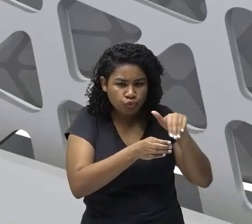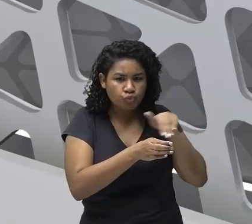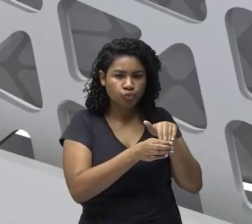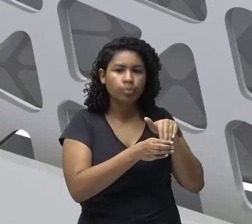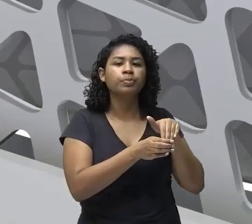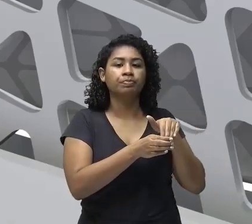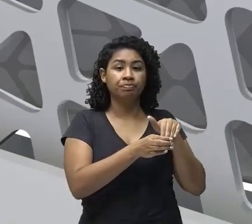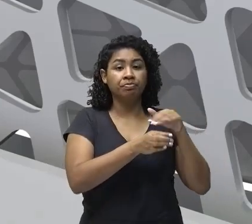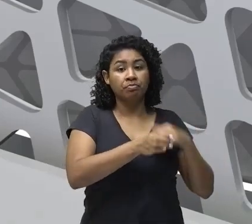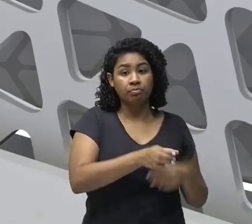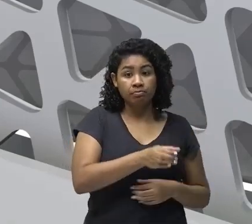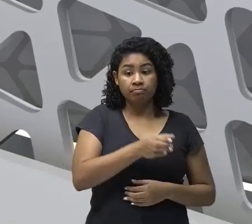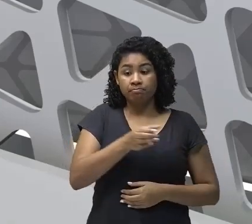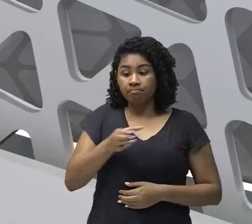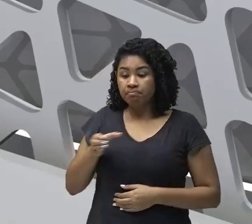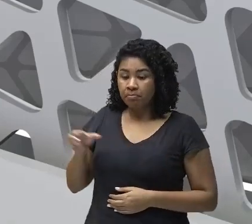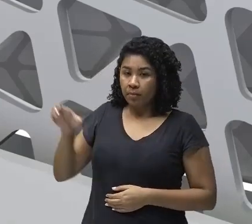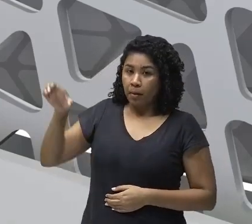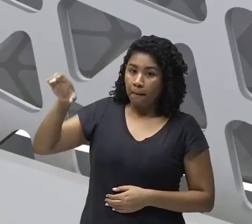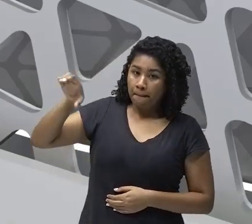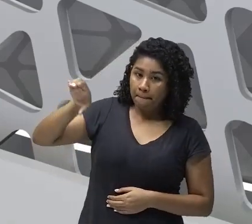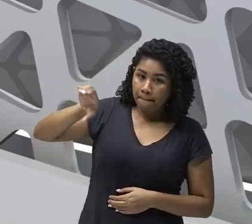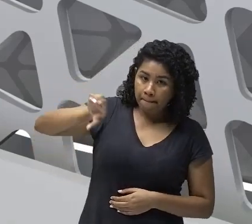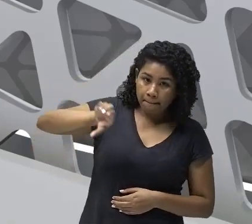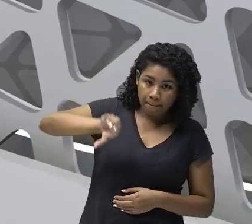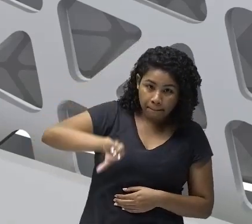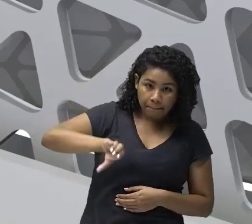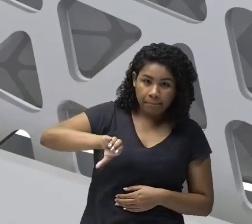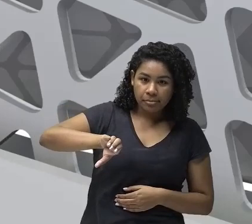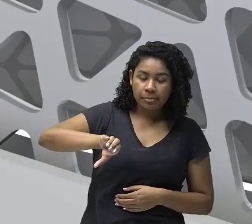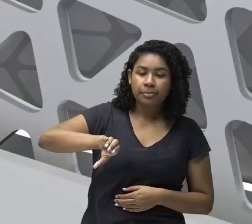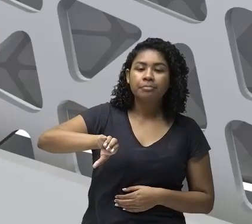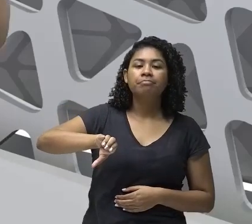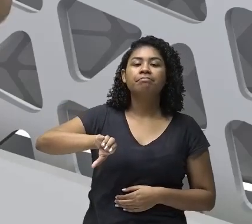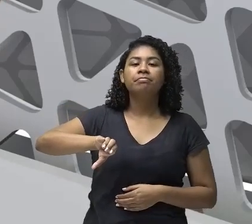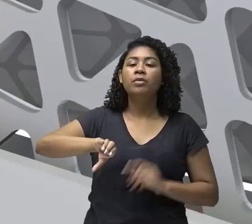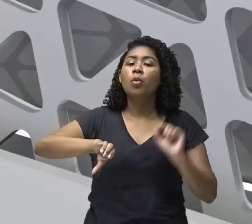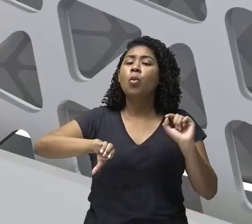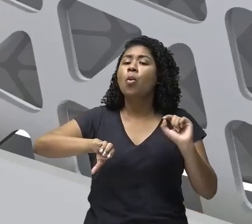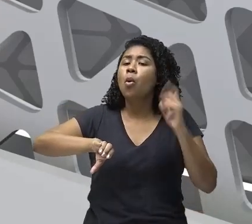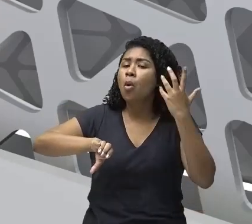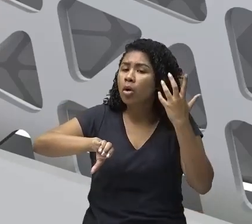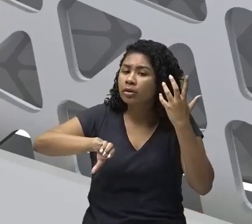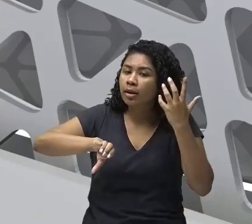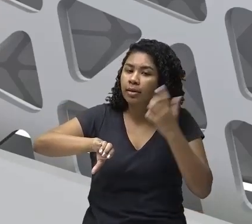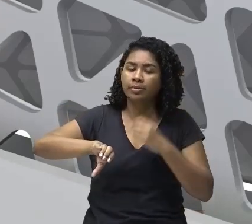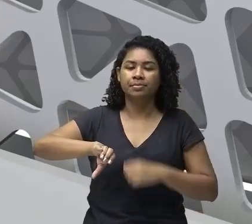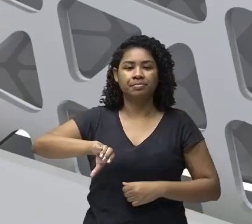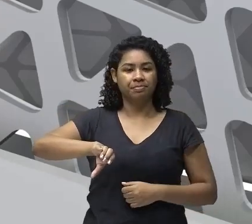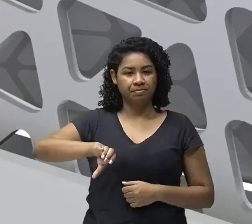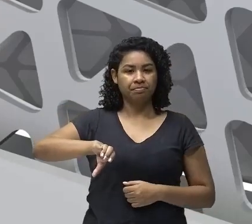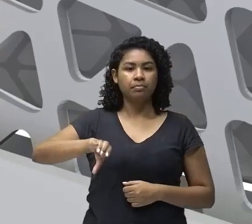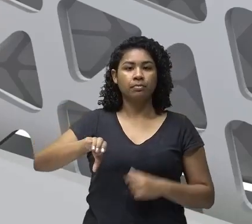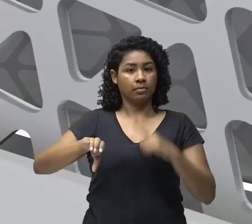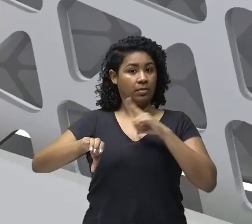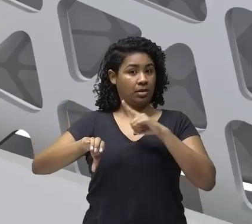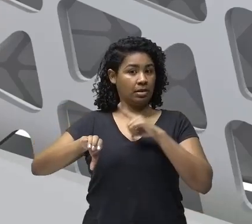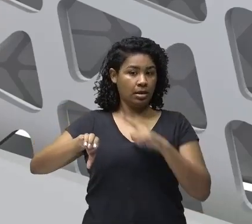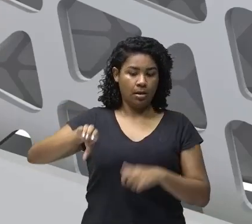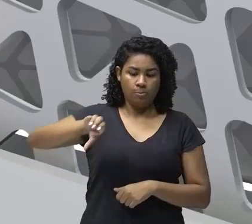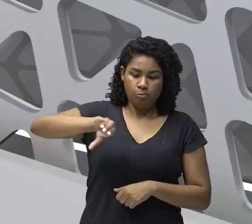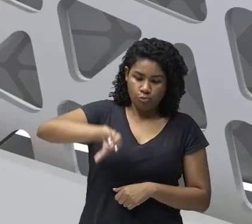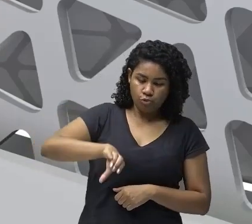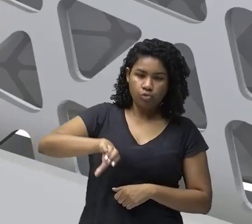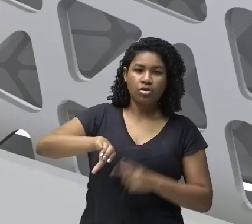Quando você vira o copo dentro desse recipiente, apesar de entrar um pouco de